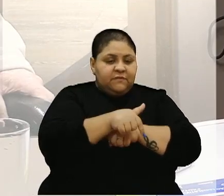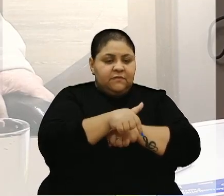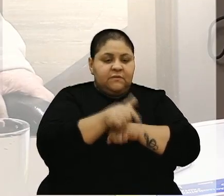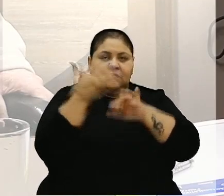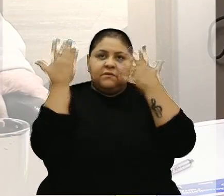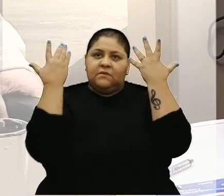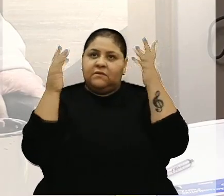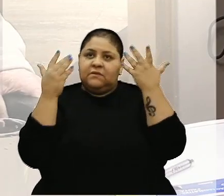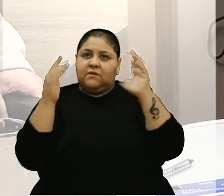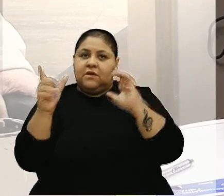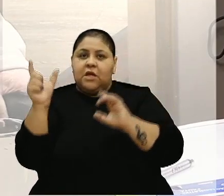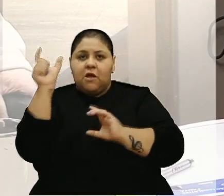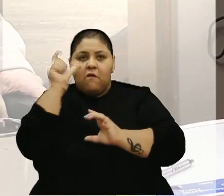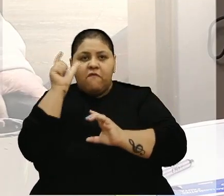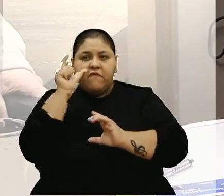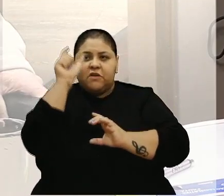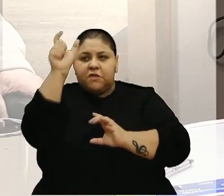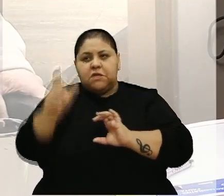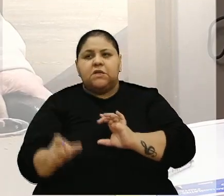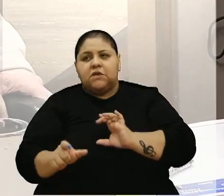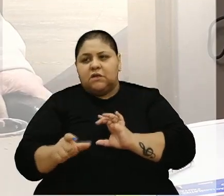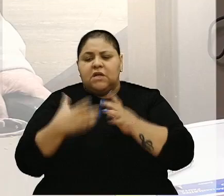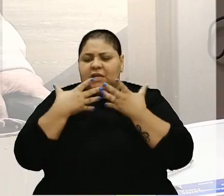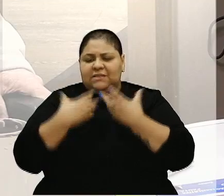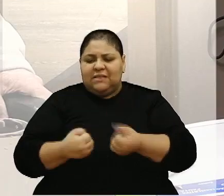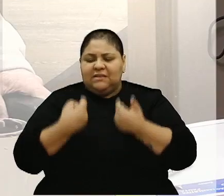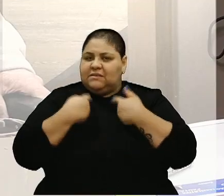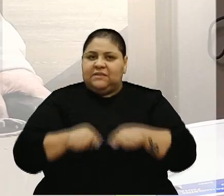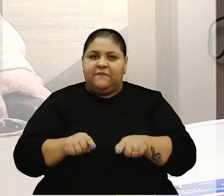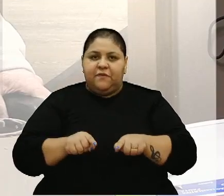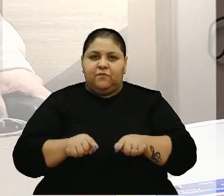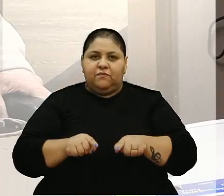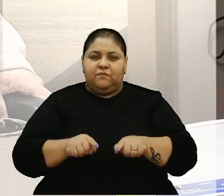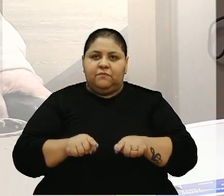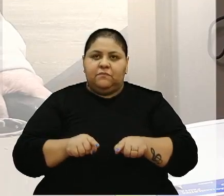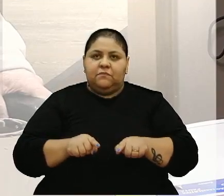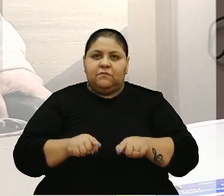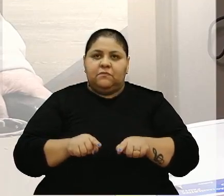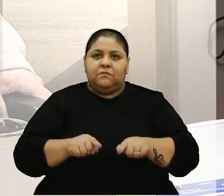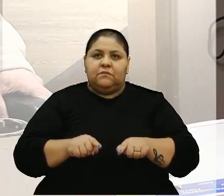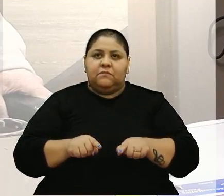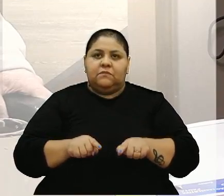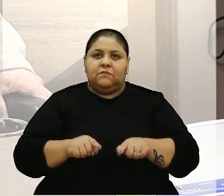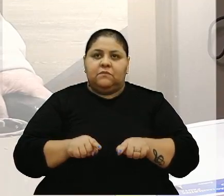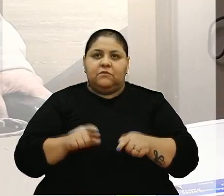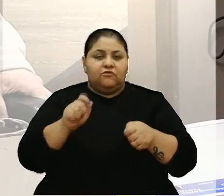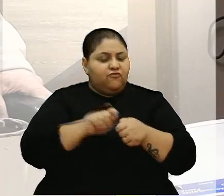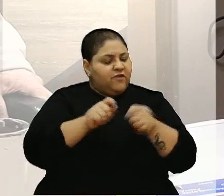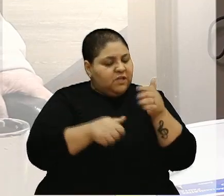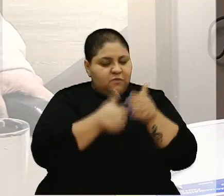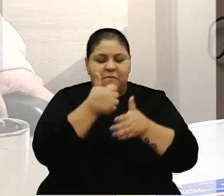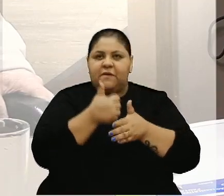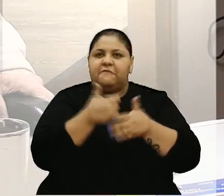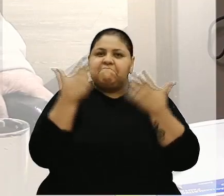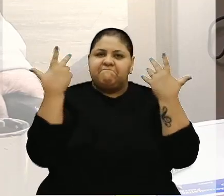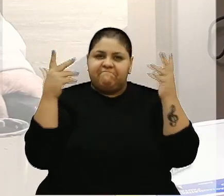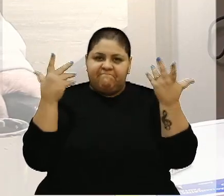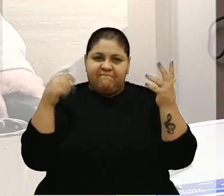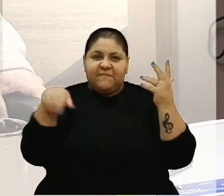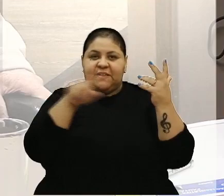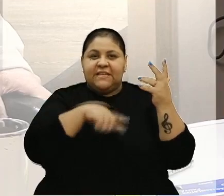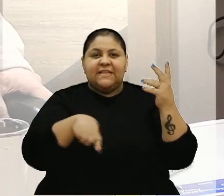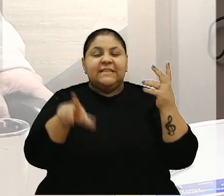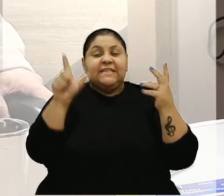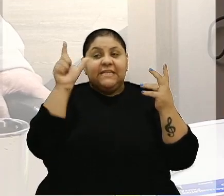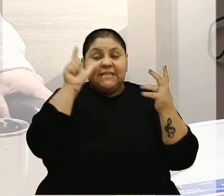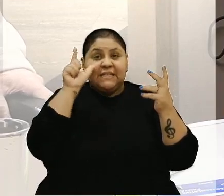parabéns, porque eu vejo que tu é uma pessoa que aceita desafios. E tu vai lá e faz o teu melhor. Então, parabéns. A gente vê que